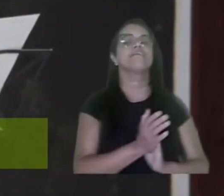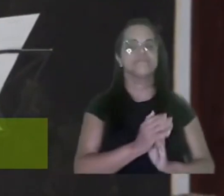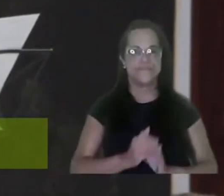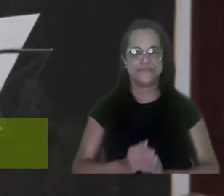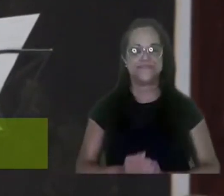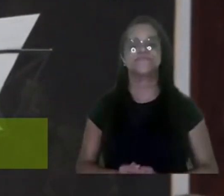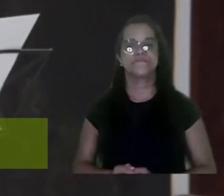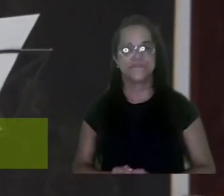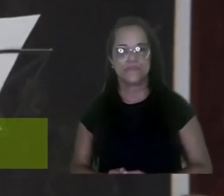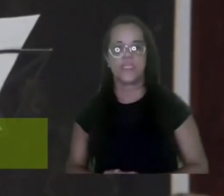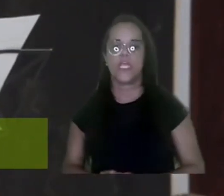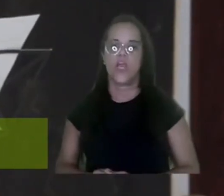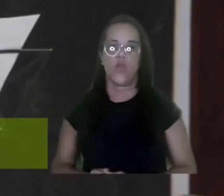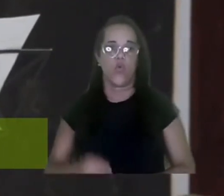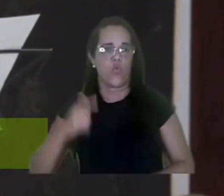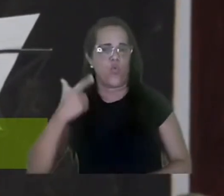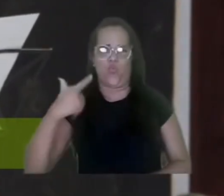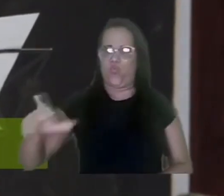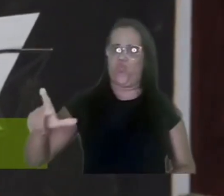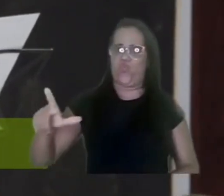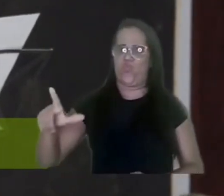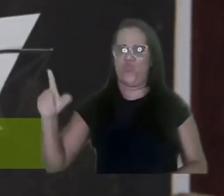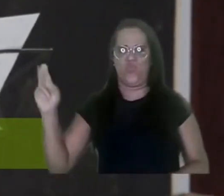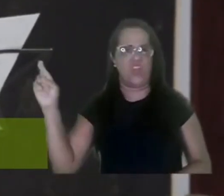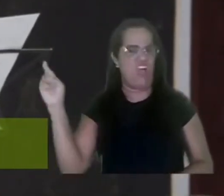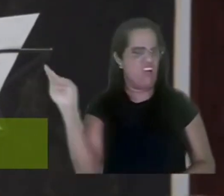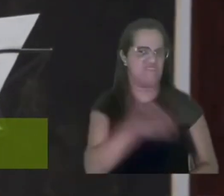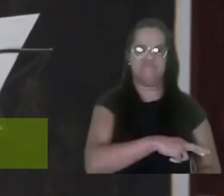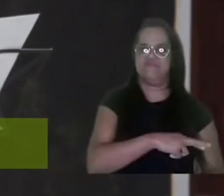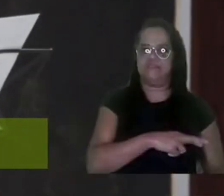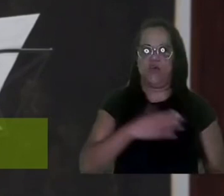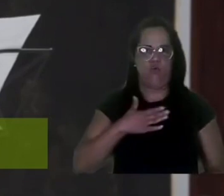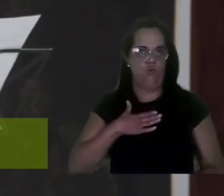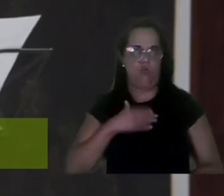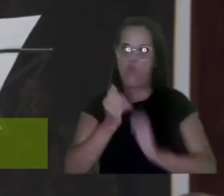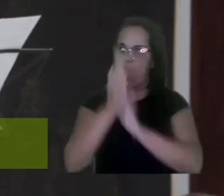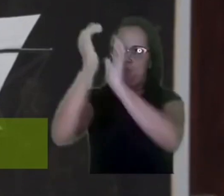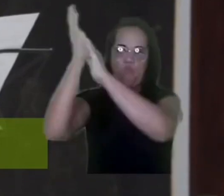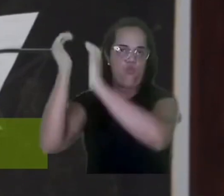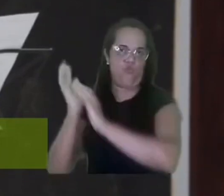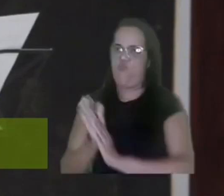canção. Outra razão eu não tenho para cantar.